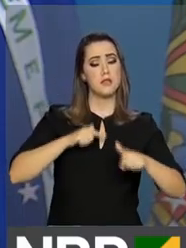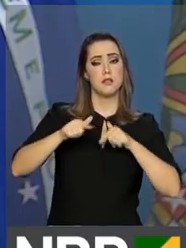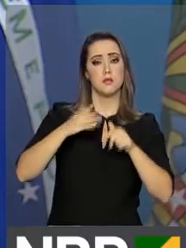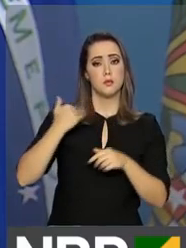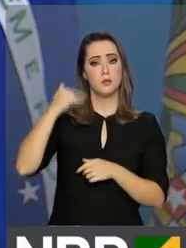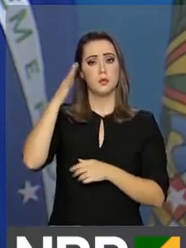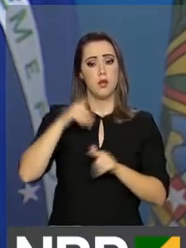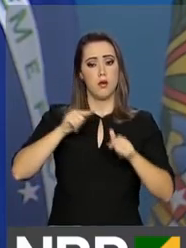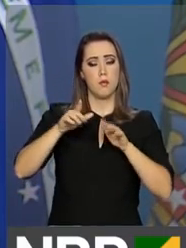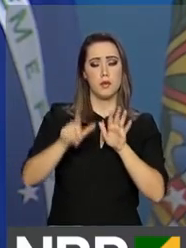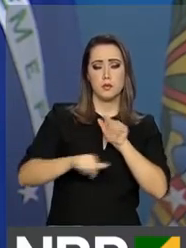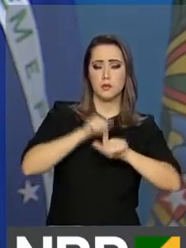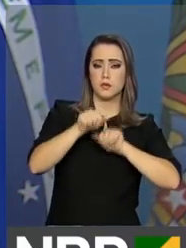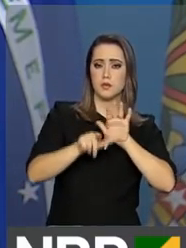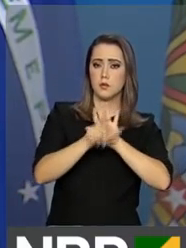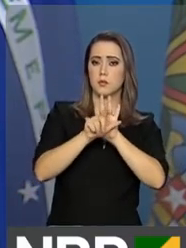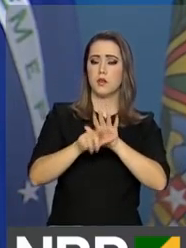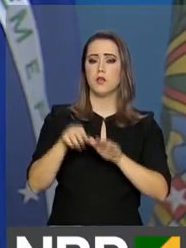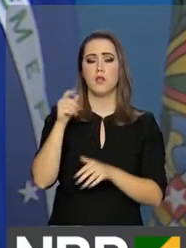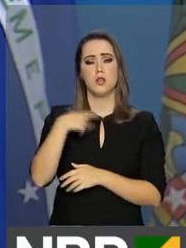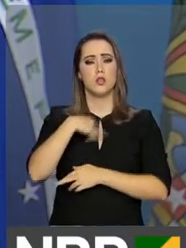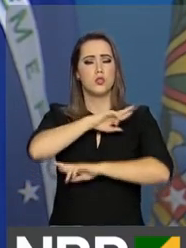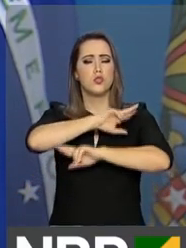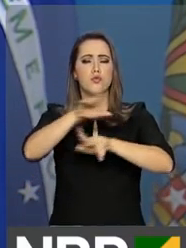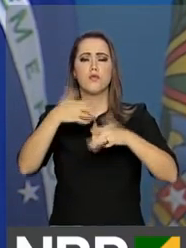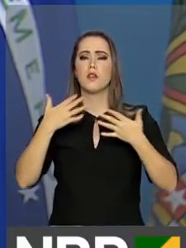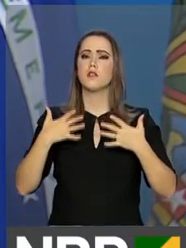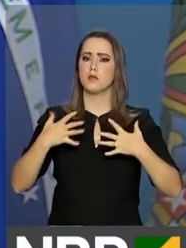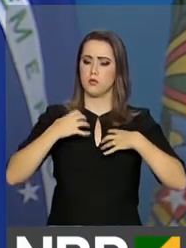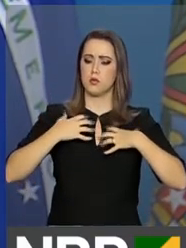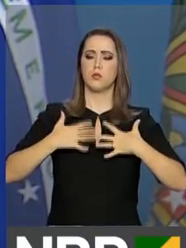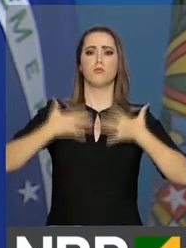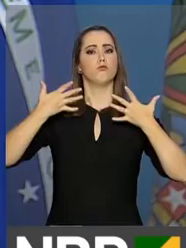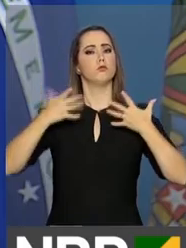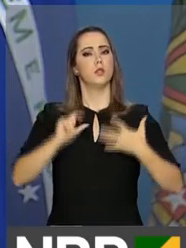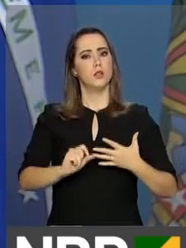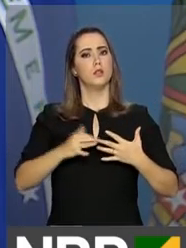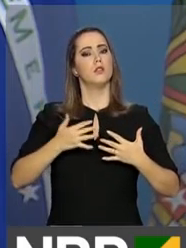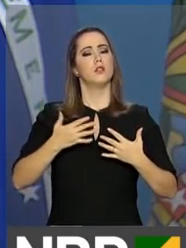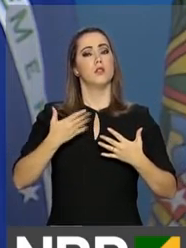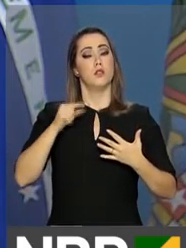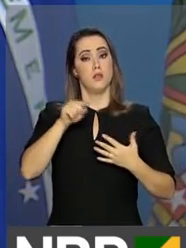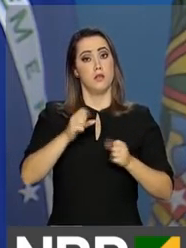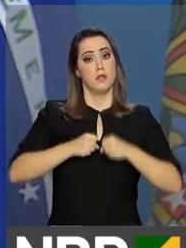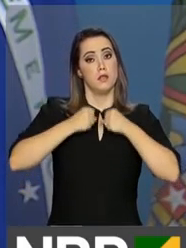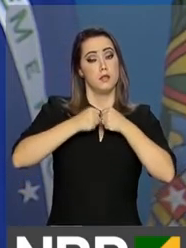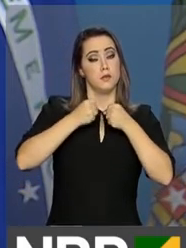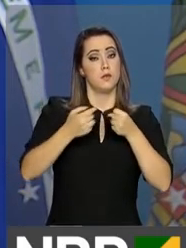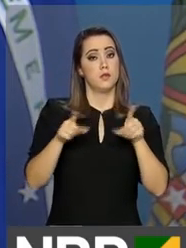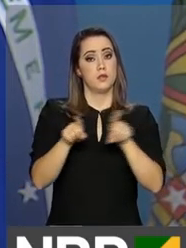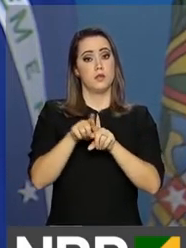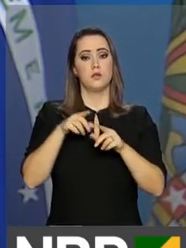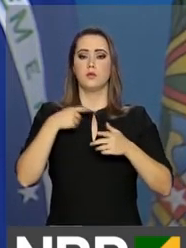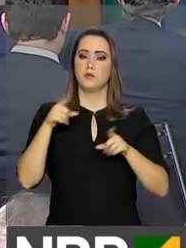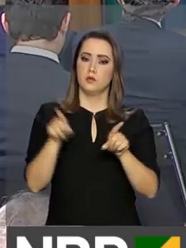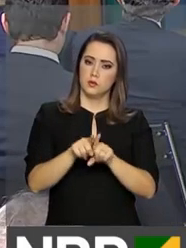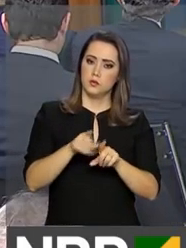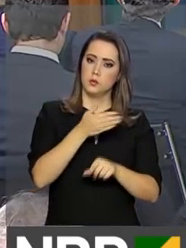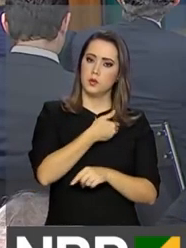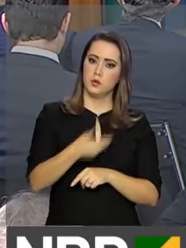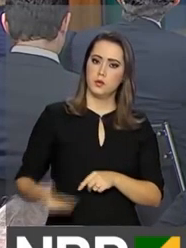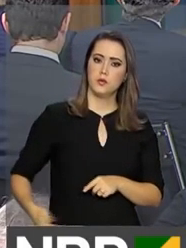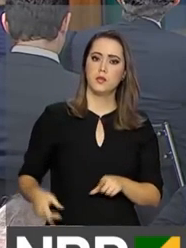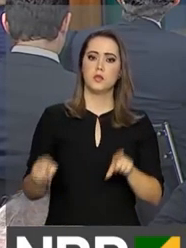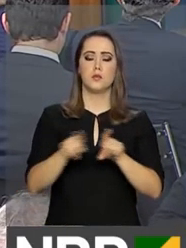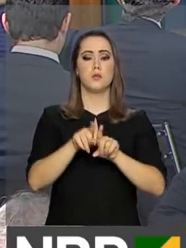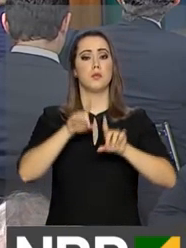intelectual, não é? Energia moral, não é? De modo que você, dedicando-se a isso, você está se dedicando ao governo,